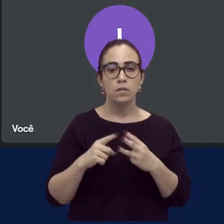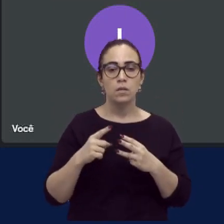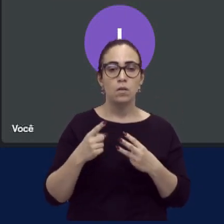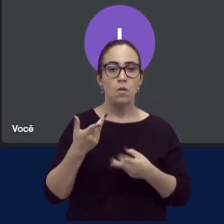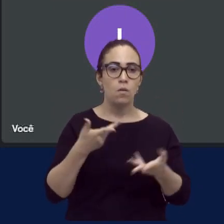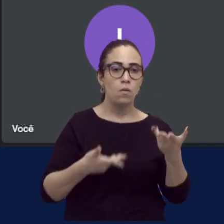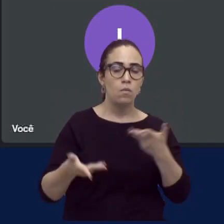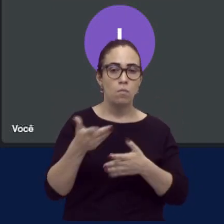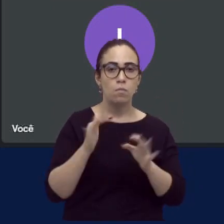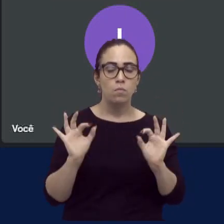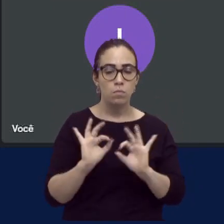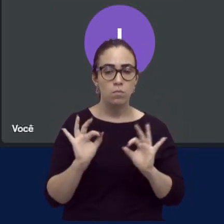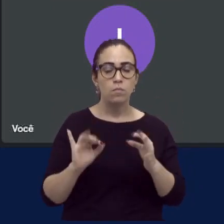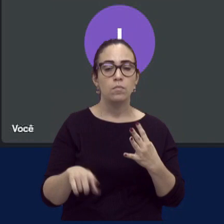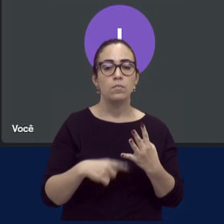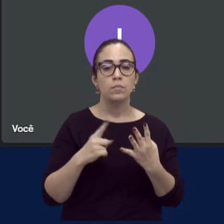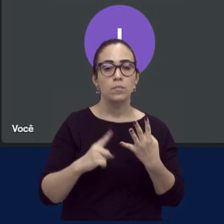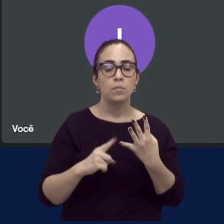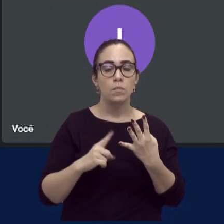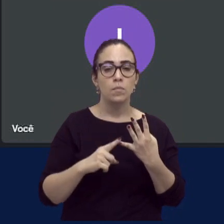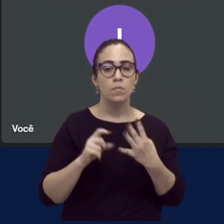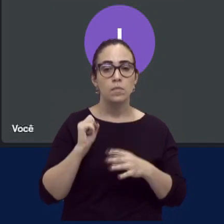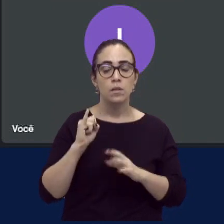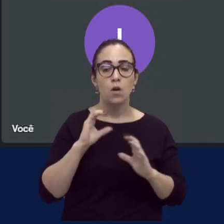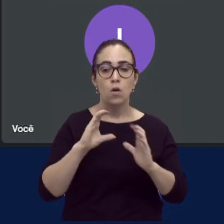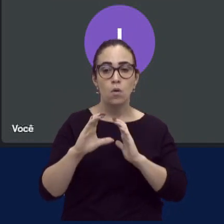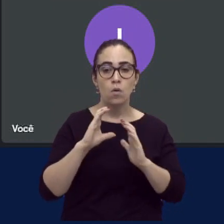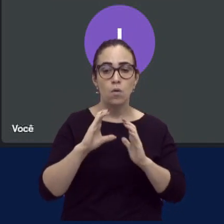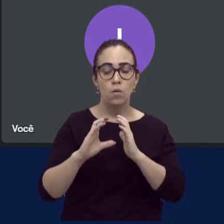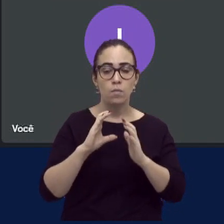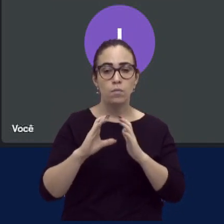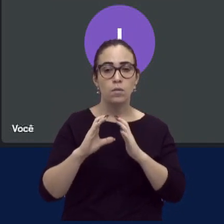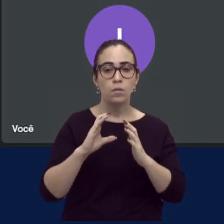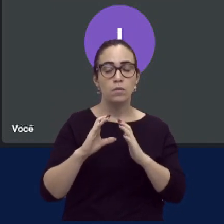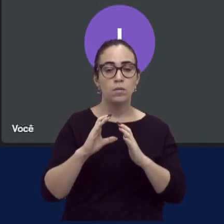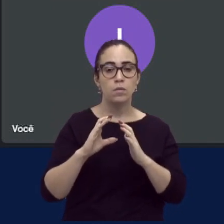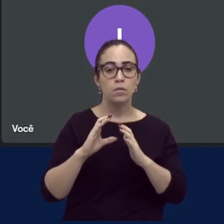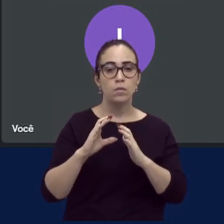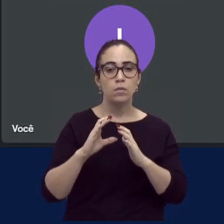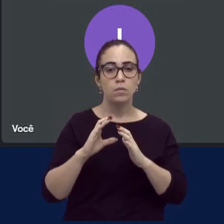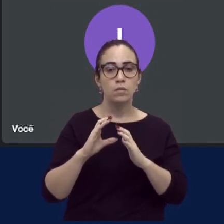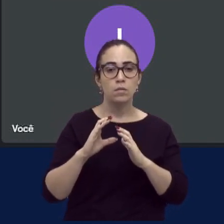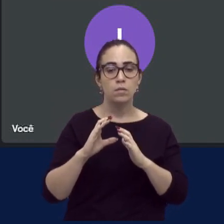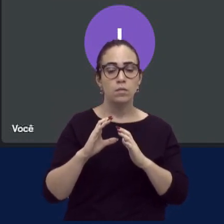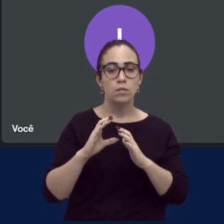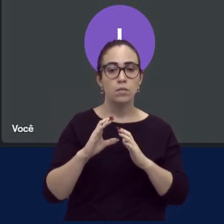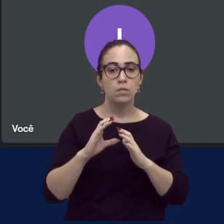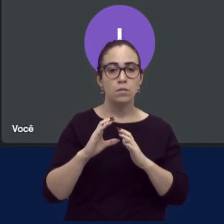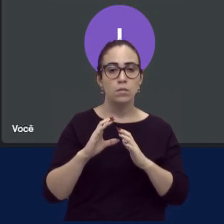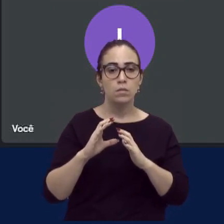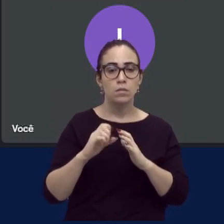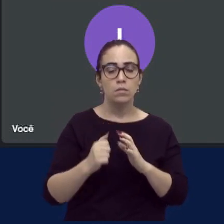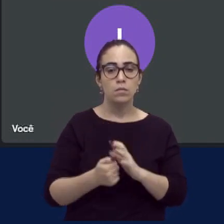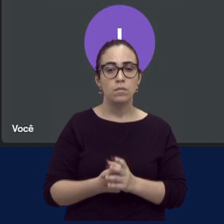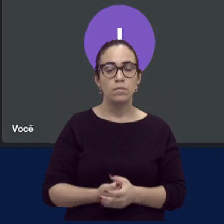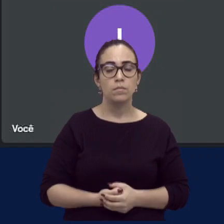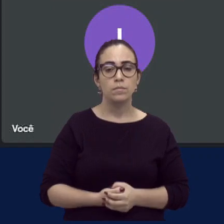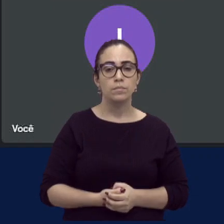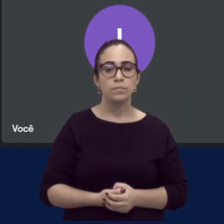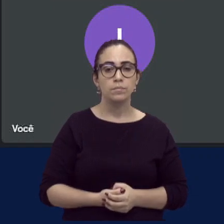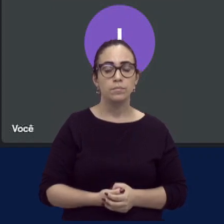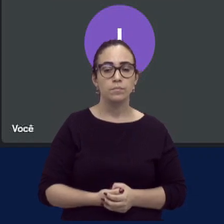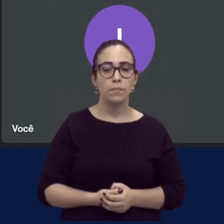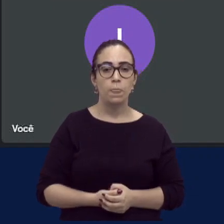outro e se temos um meio de comunicação que propaga diariamente situações de conflito e de violência. Quer dizer,